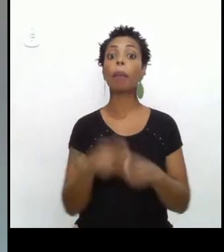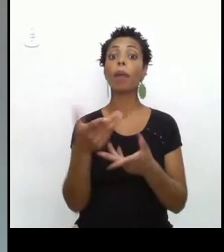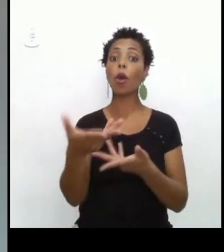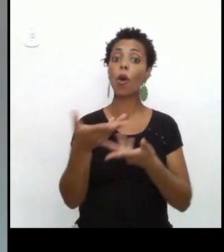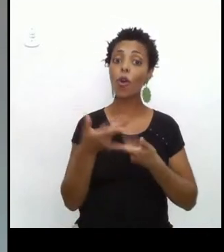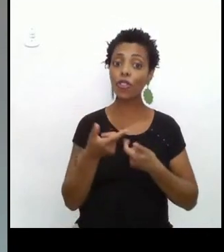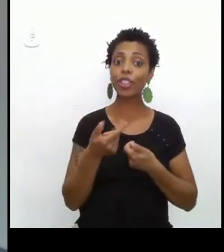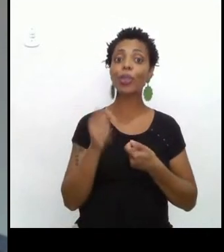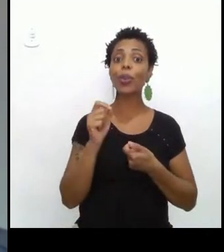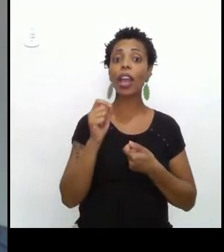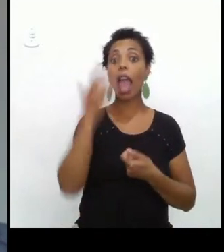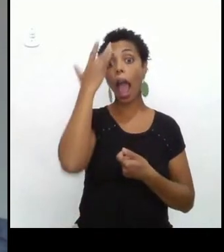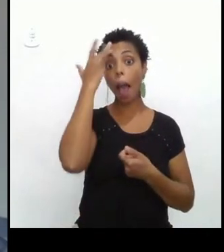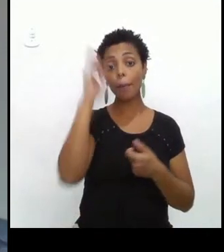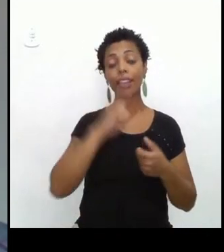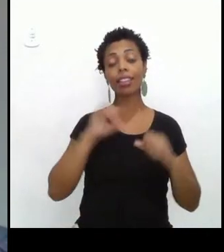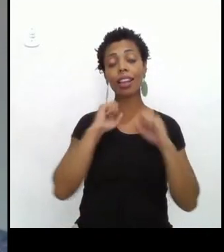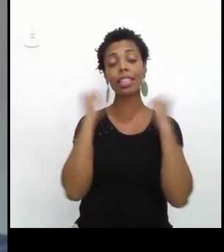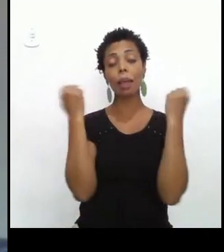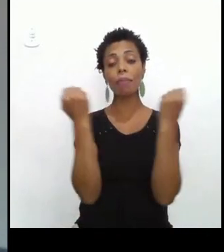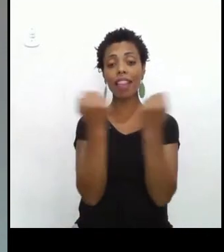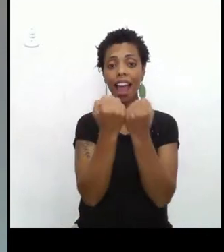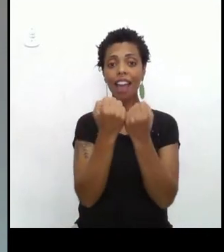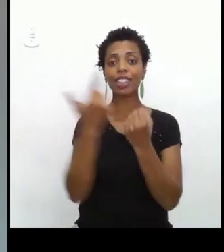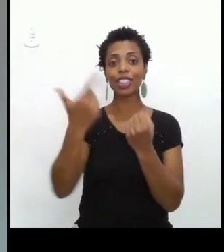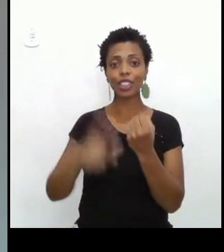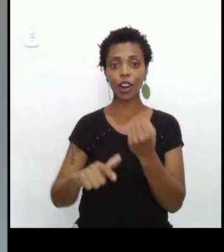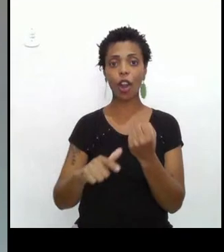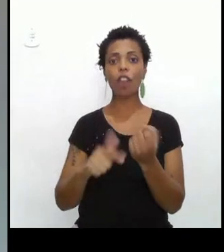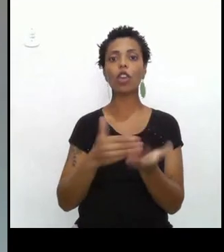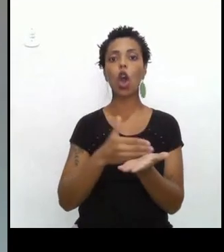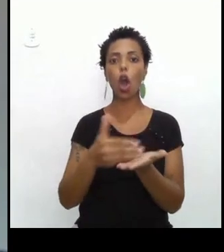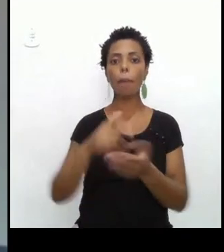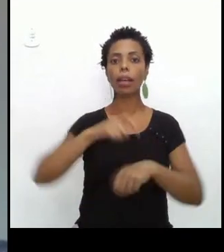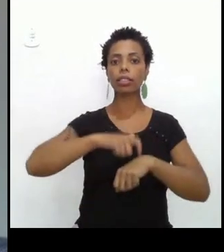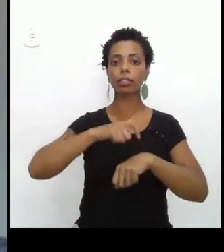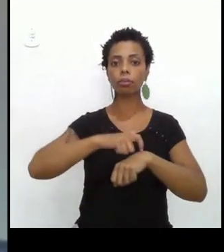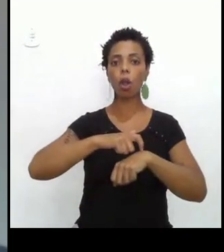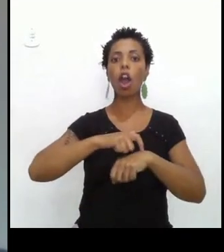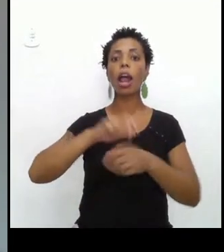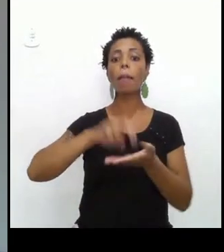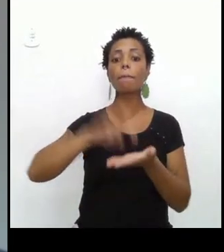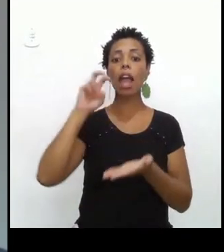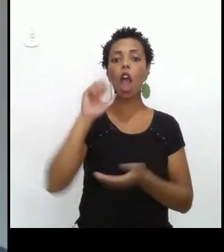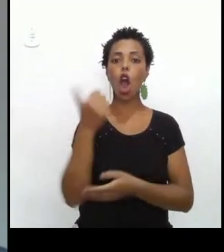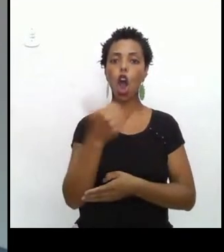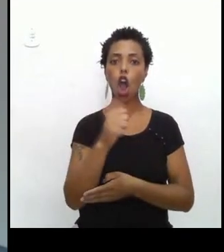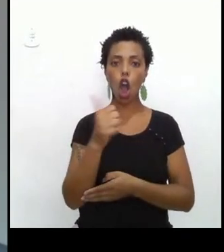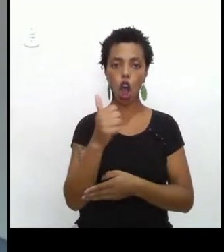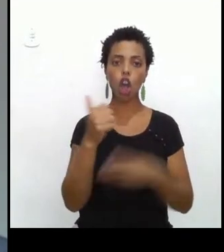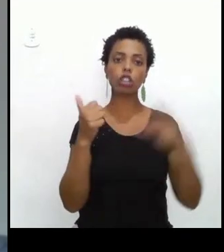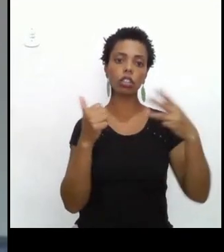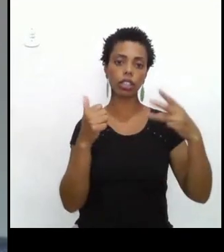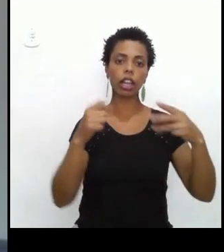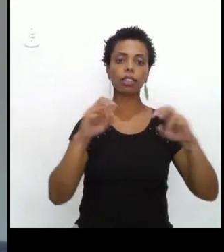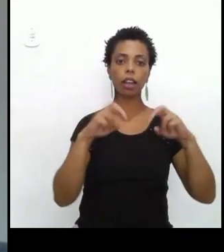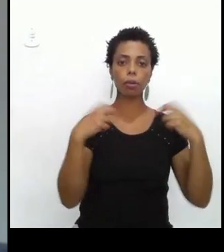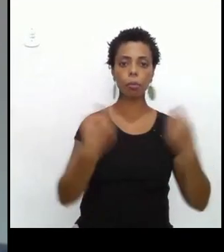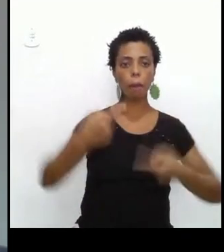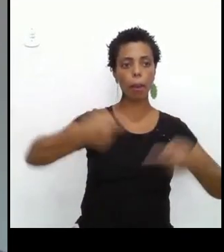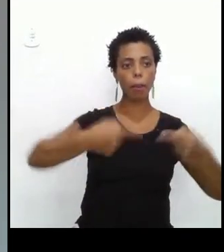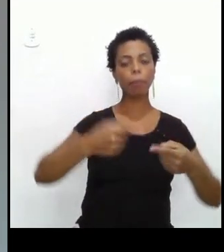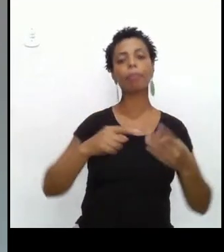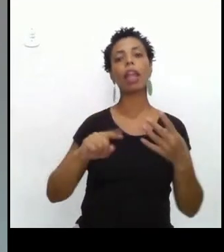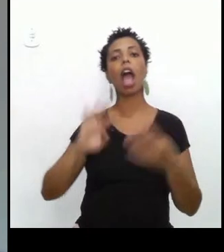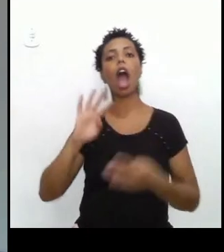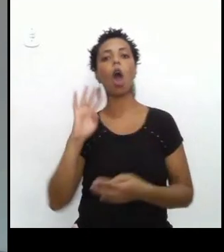para o seminário de amanhã a gente começando as 11 horas da manhã a primeira a terceira mesa e a quarta mesa